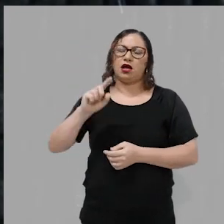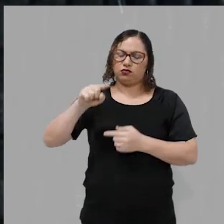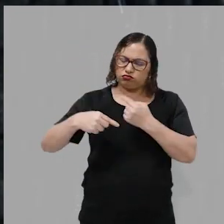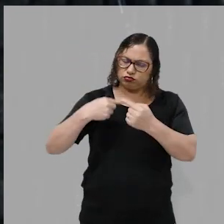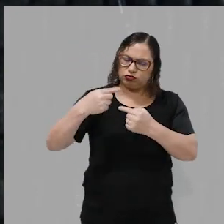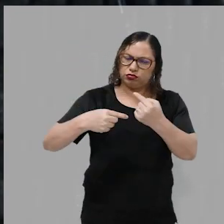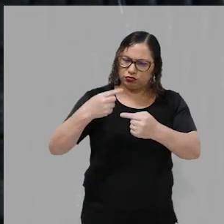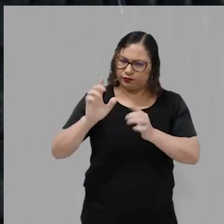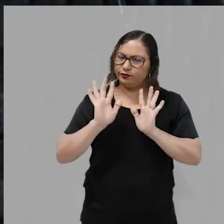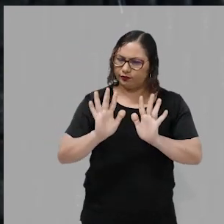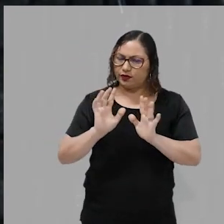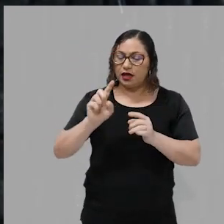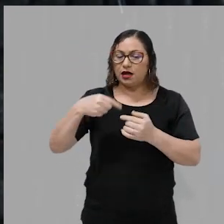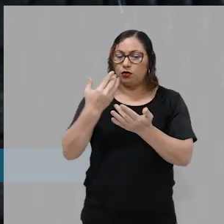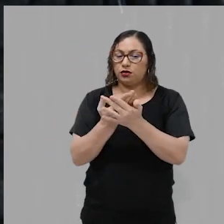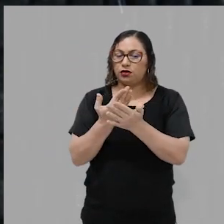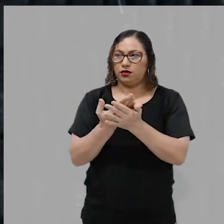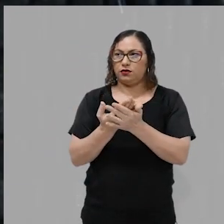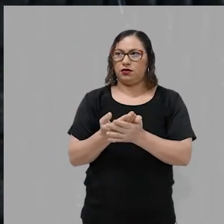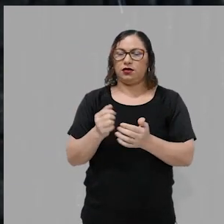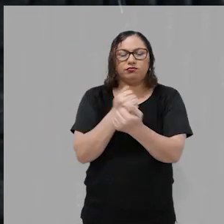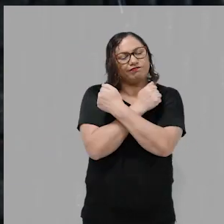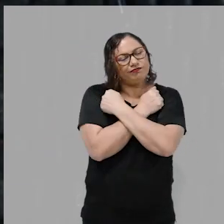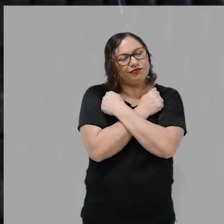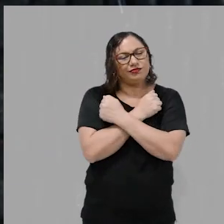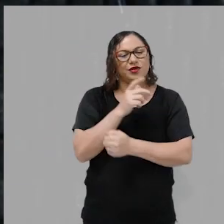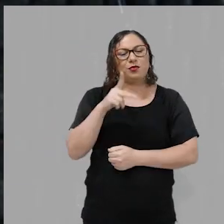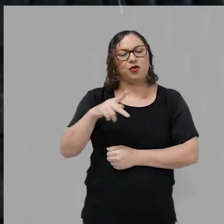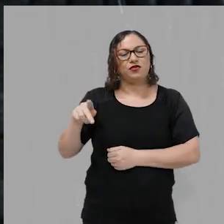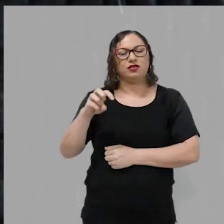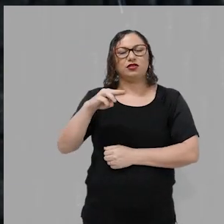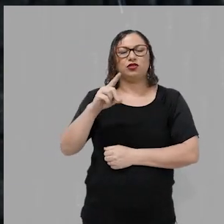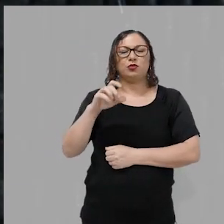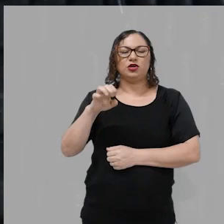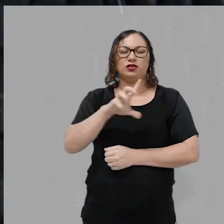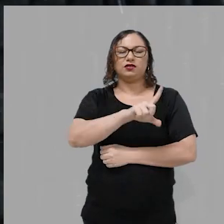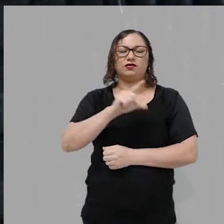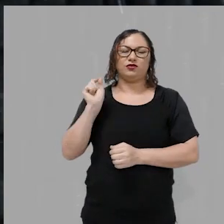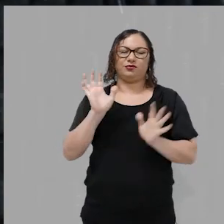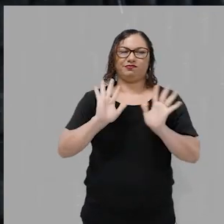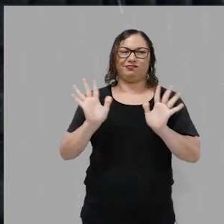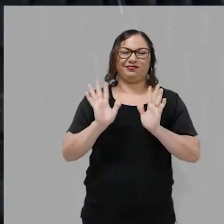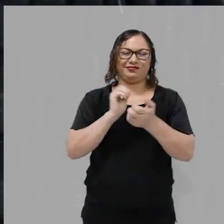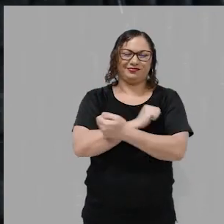gente vai avançar um pouco mais nisso na próxima aula. Um abraço, professor Marcos Dominici. Fui!